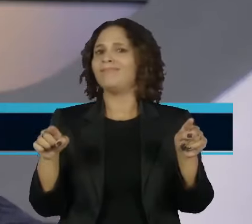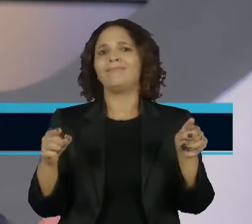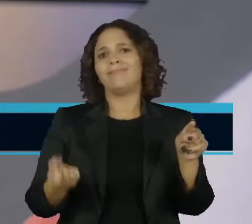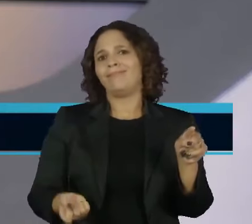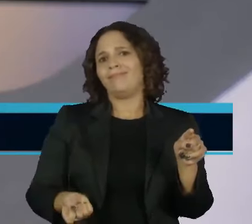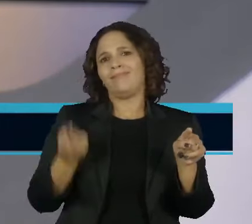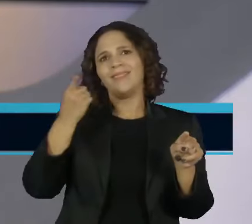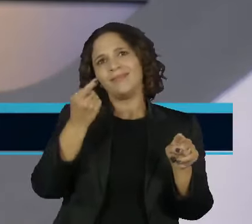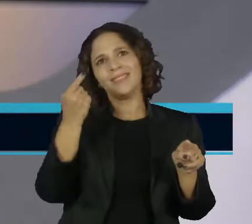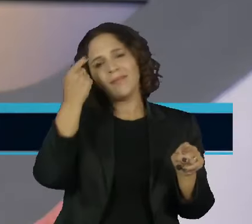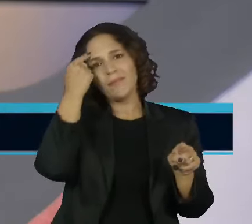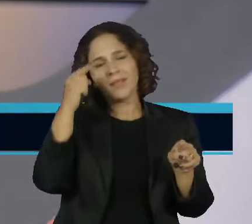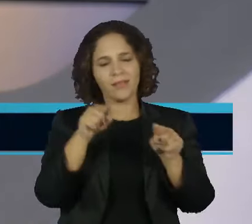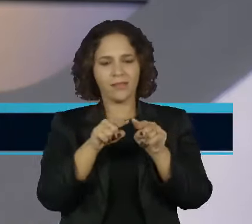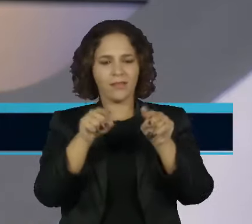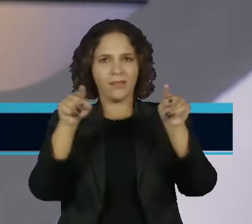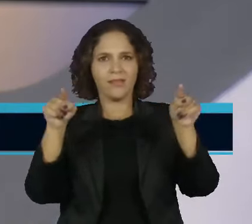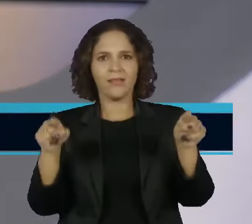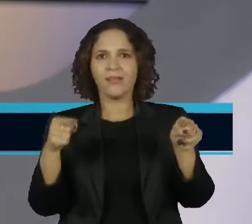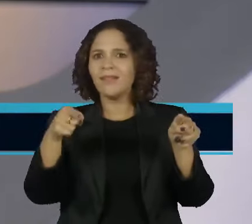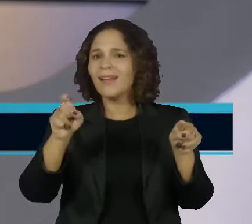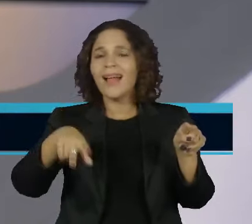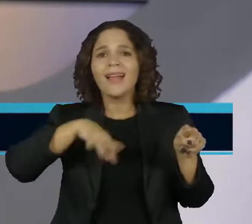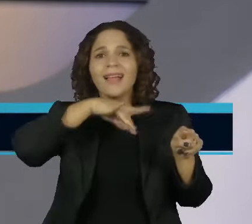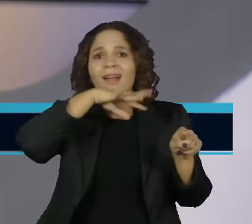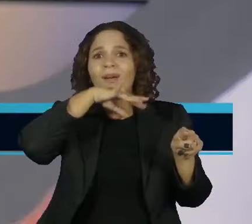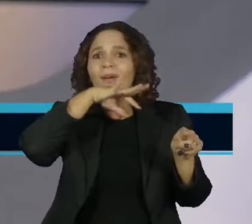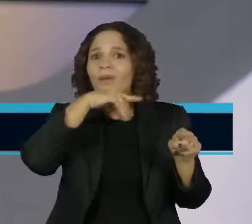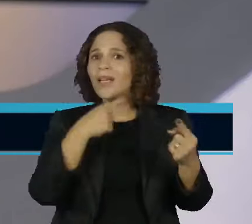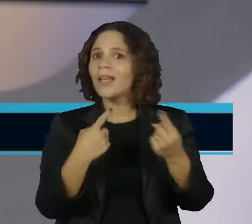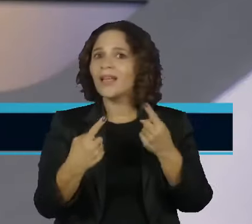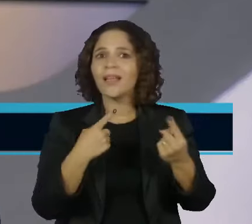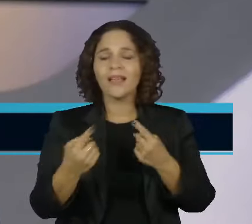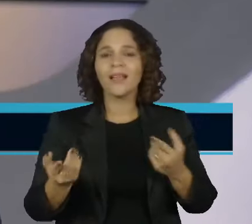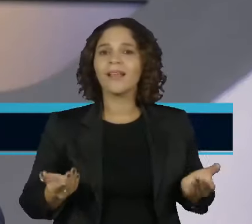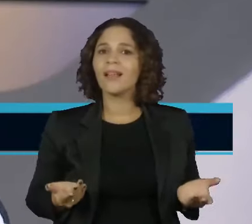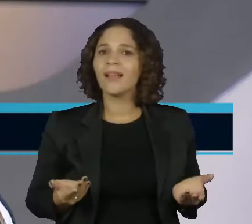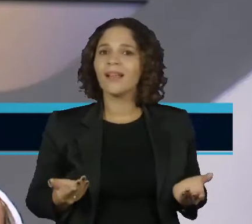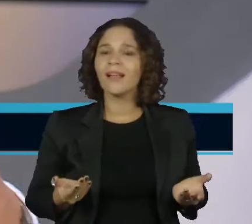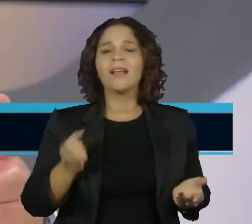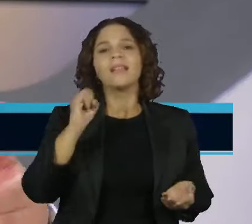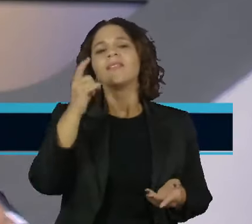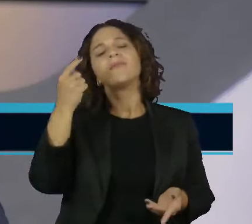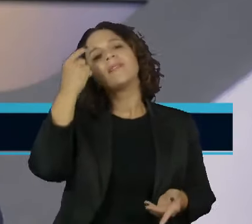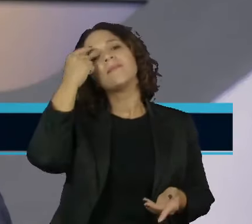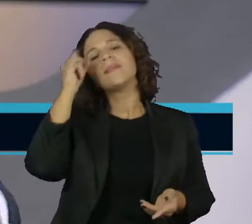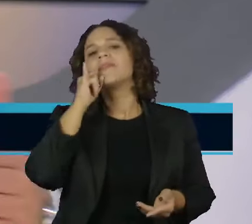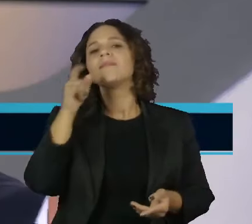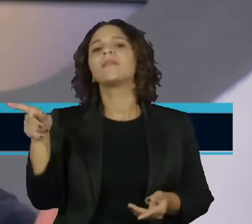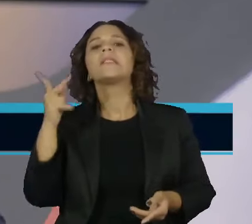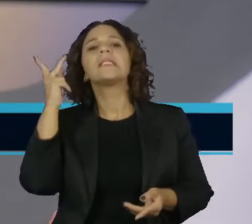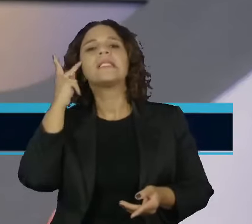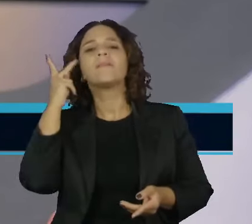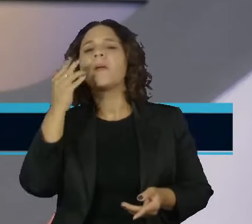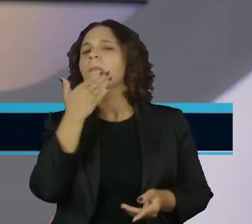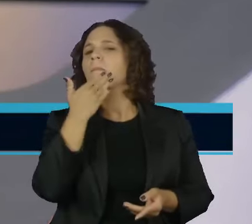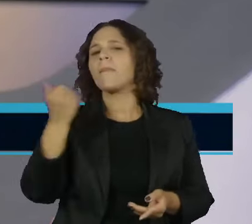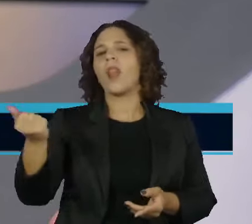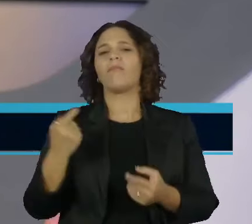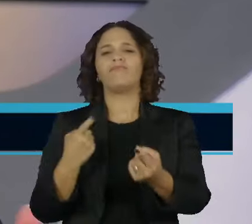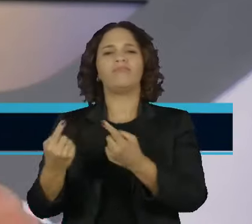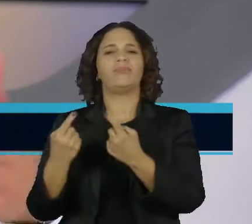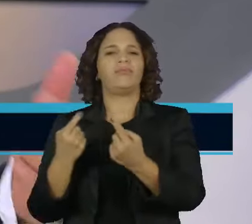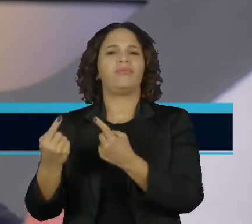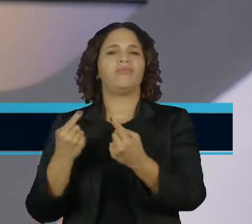você estabeleceu essa ligação. É muito ruim a estrada. Quando a gente vê as estradas que saem de São Paulo, que são as melhores estradas